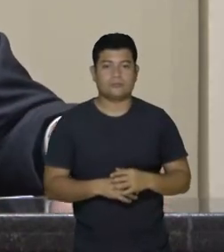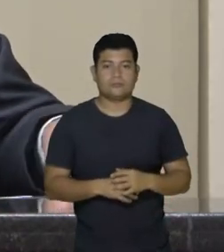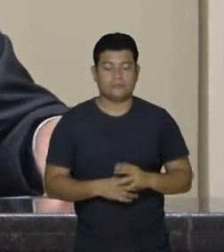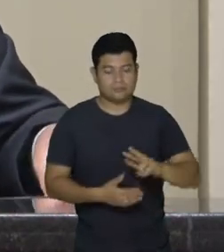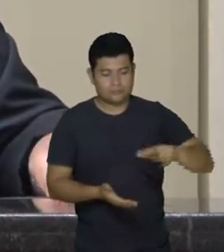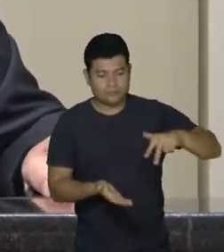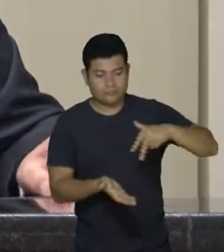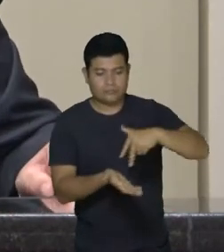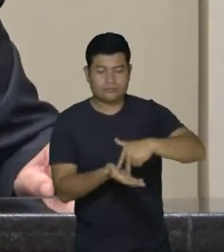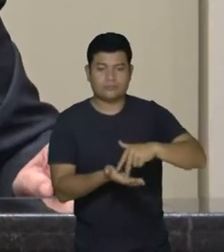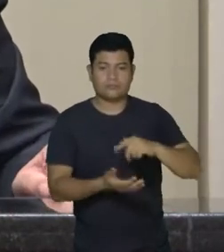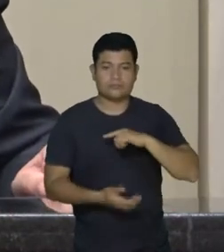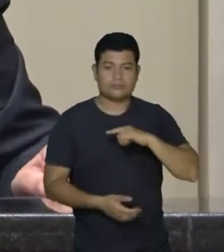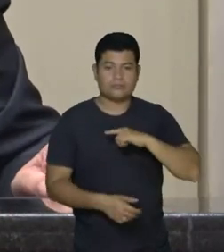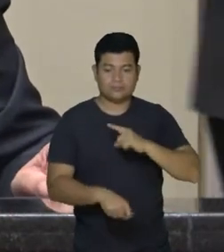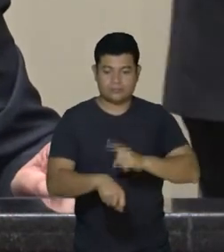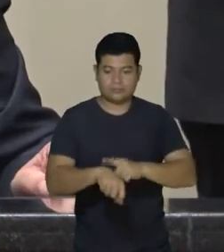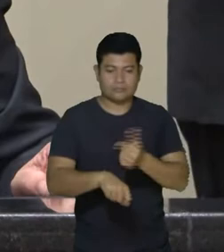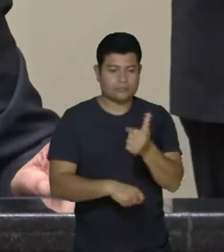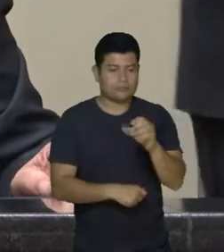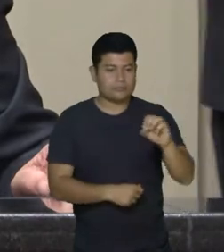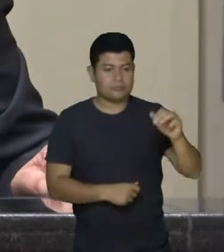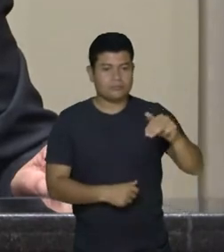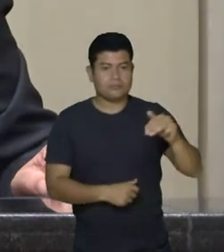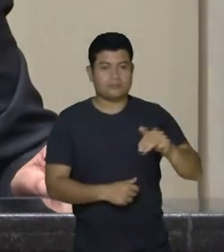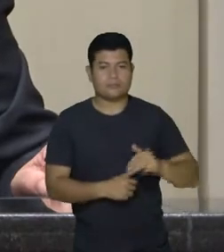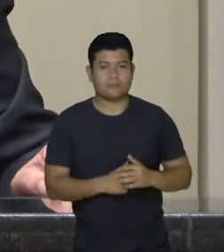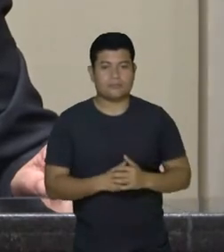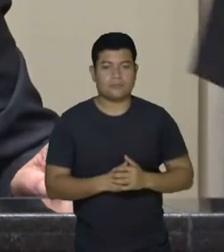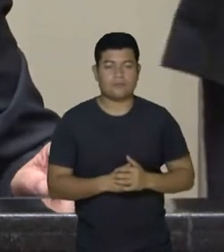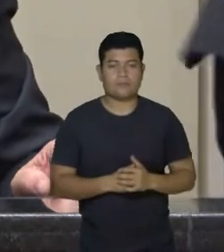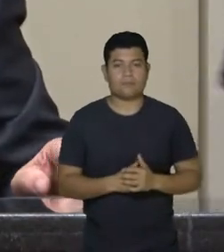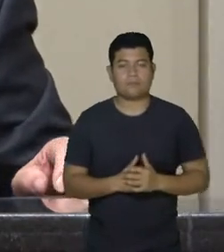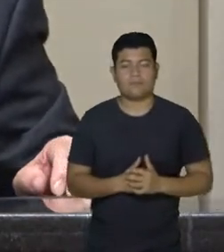da palavra, tem o tempo de até 10 minutos.